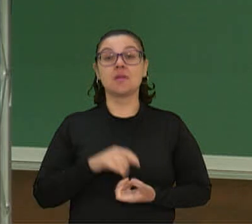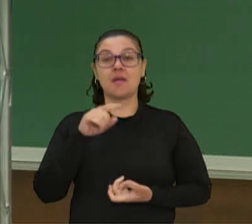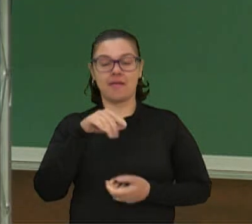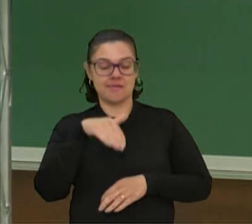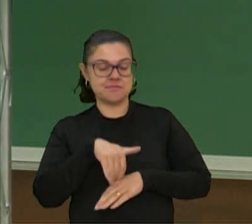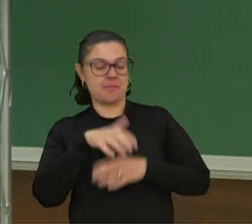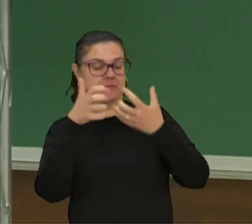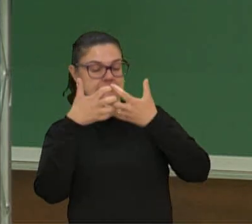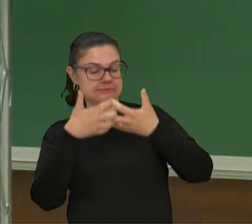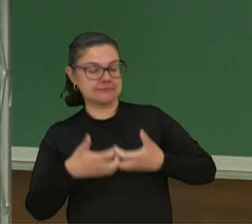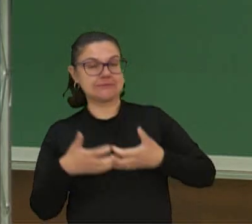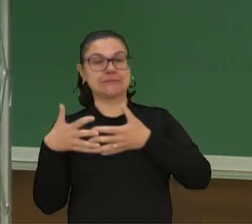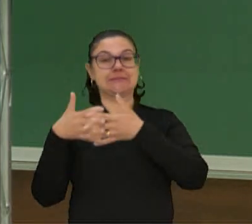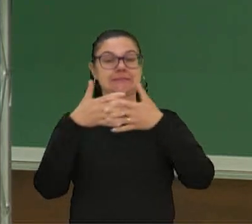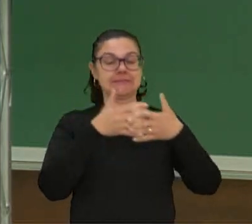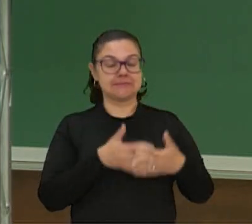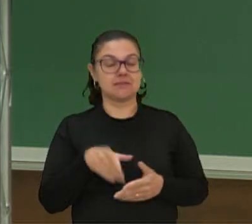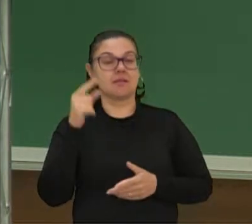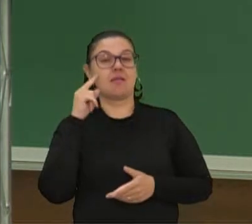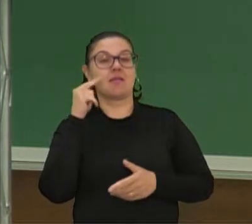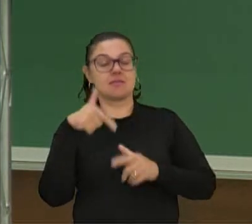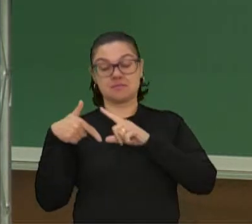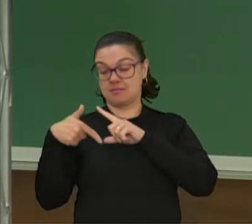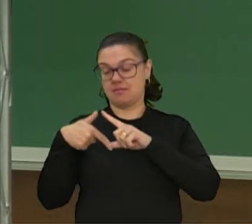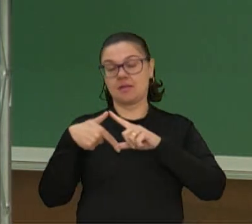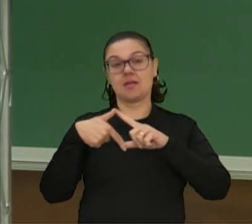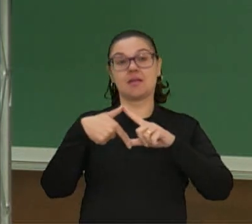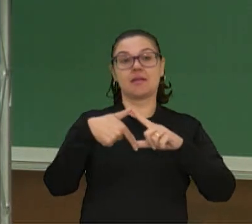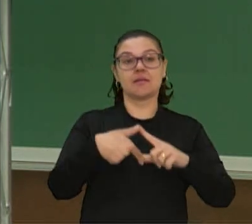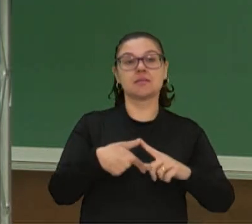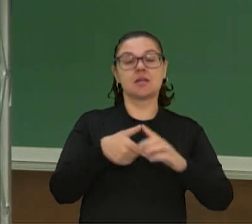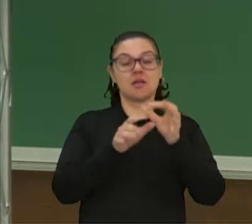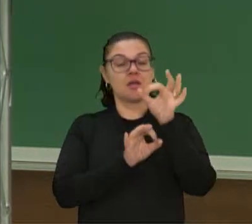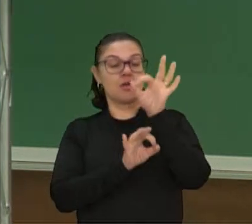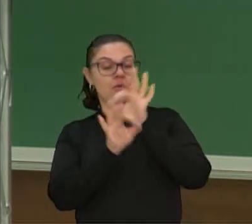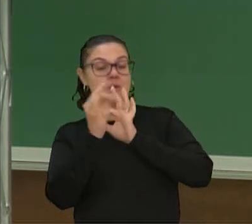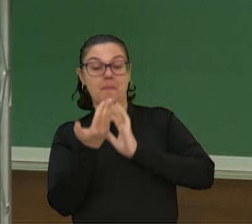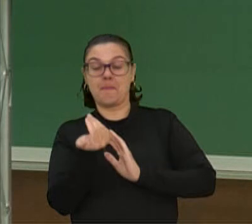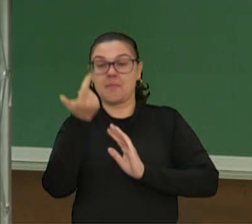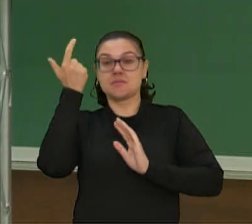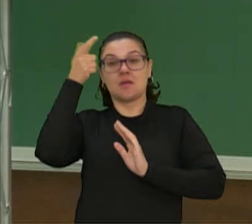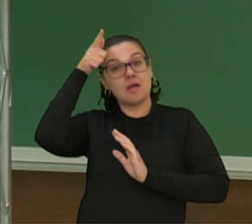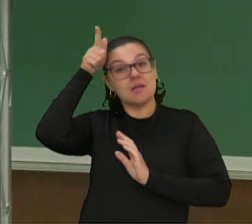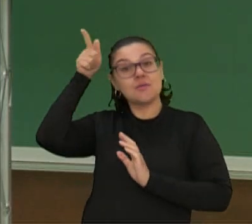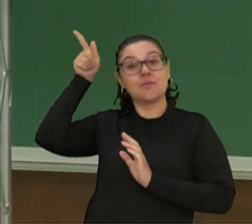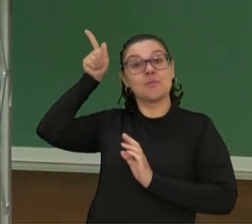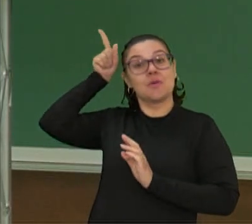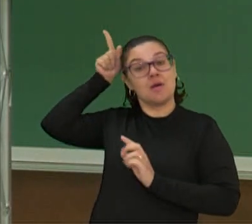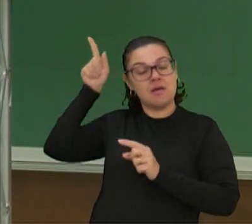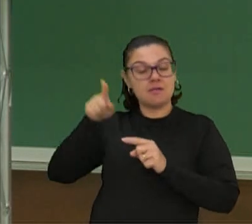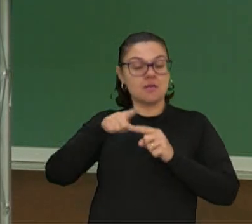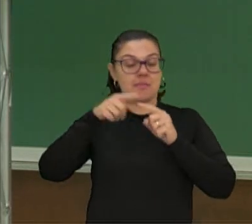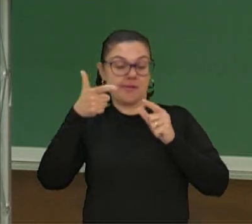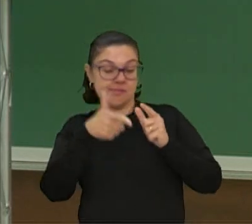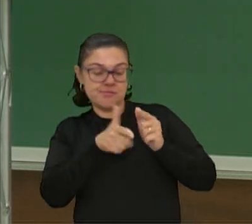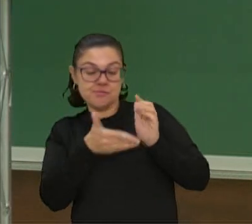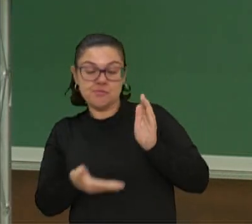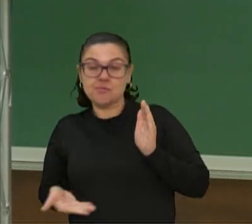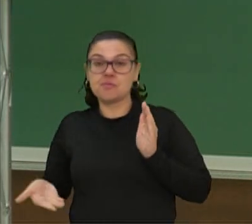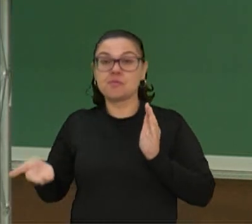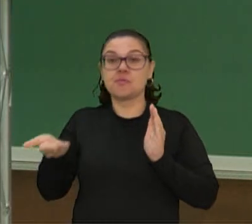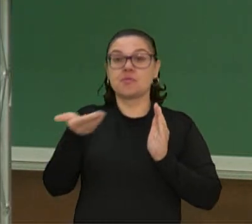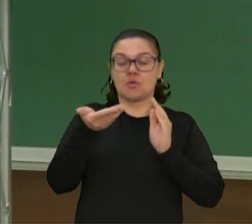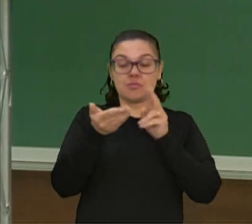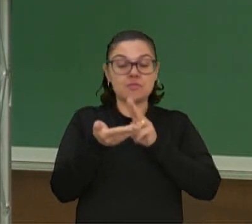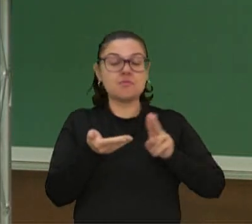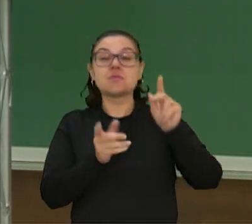Essa é um pouquinho mais complicada, né, minha gente? Essa tradição remonta aos gregos, mas ela novamente é